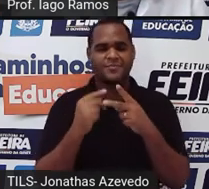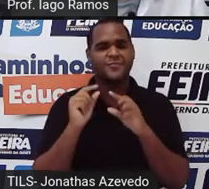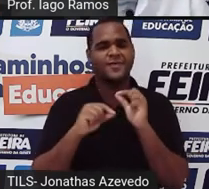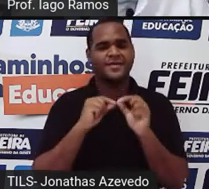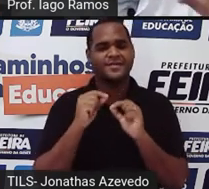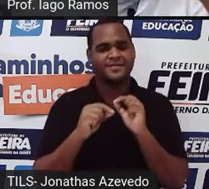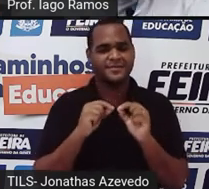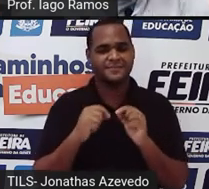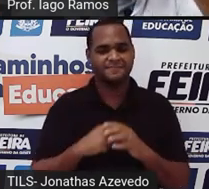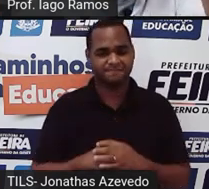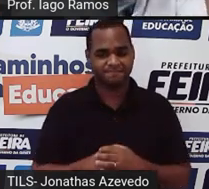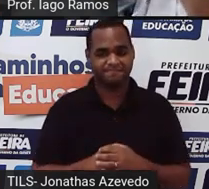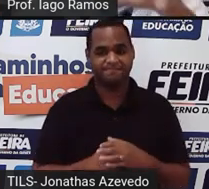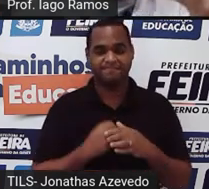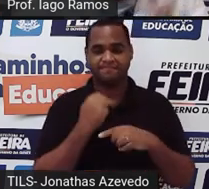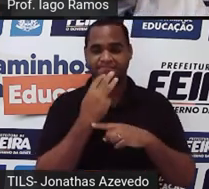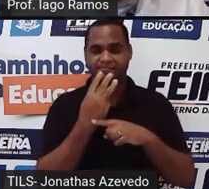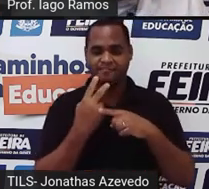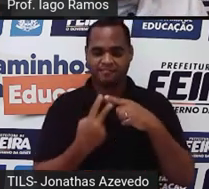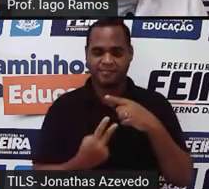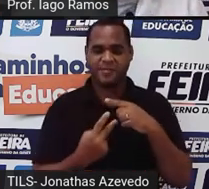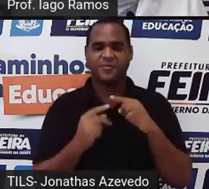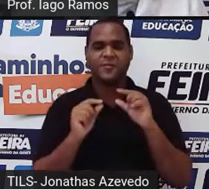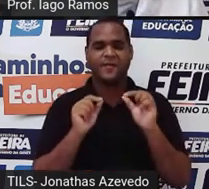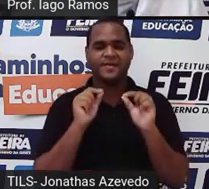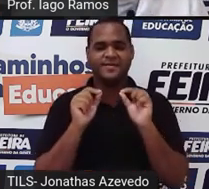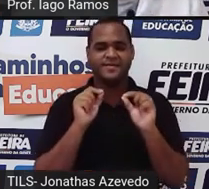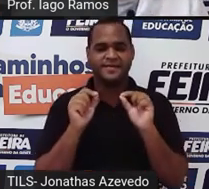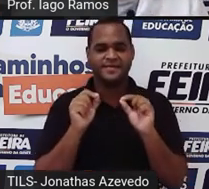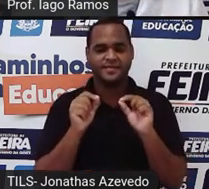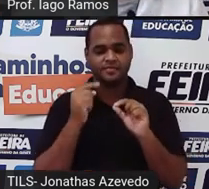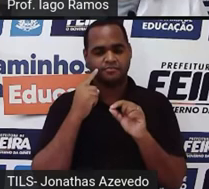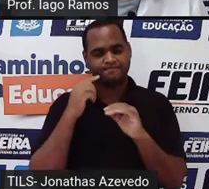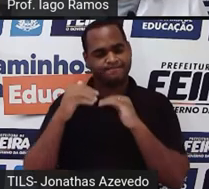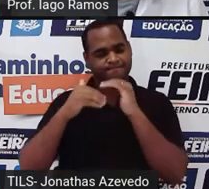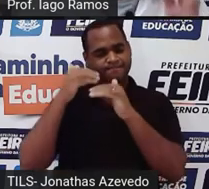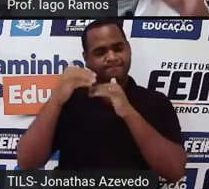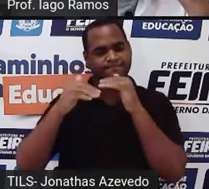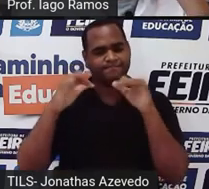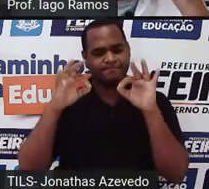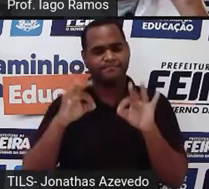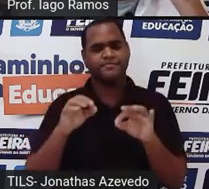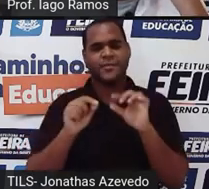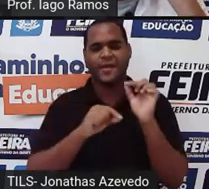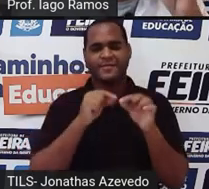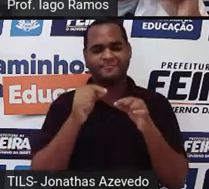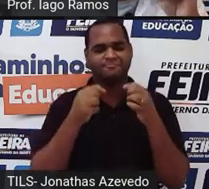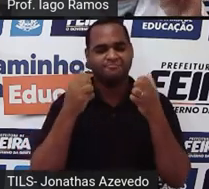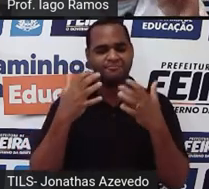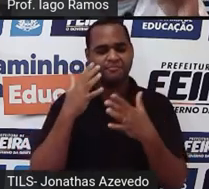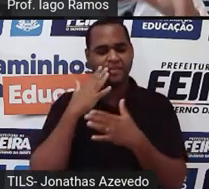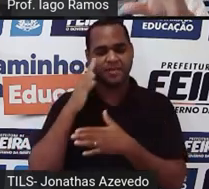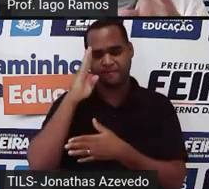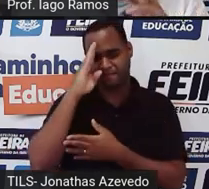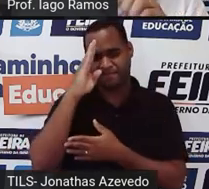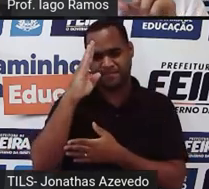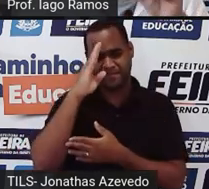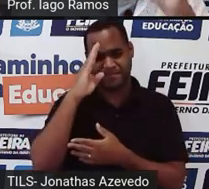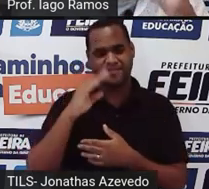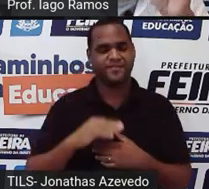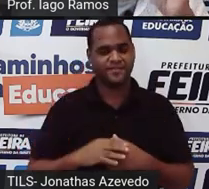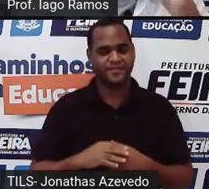isso? Você não vai fazer todo esse processo que eu coloquei aqui como justificativa. Você só vai fazer assim, direto, ó.